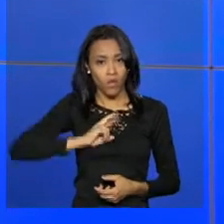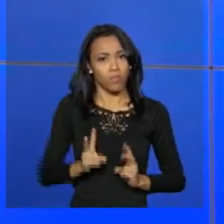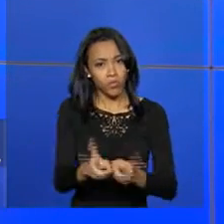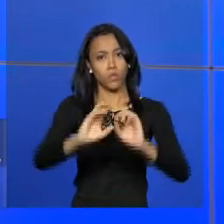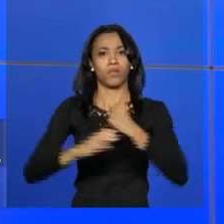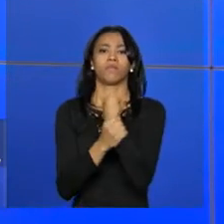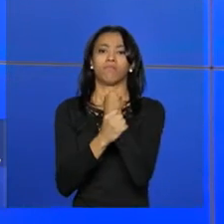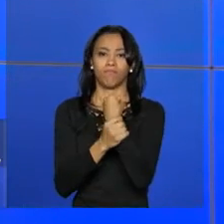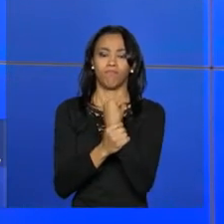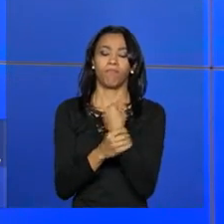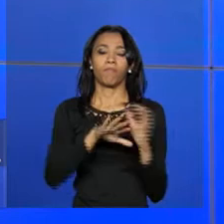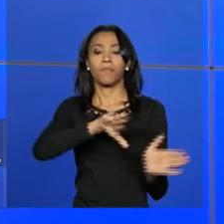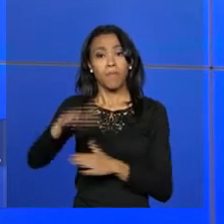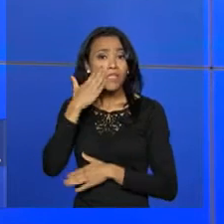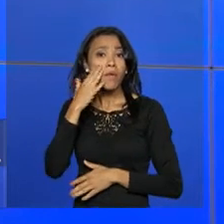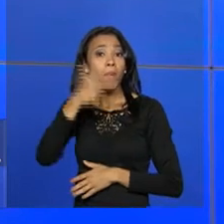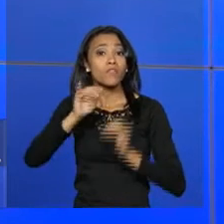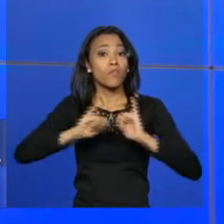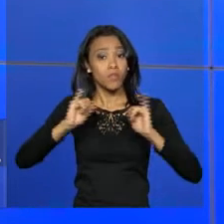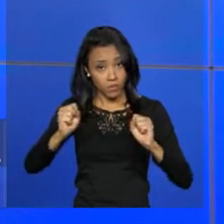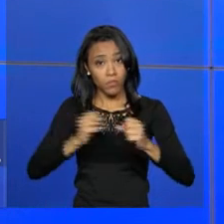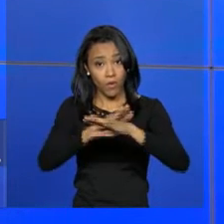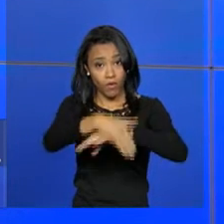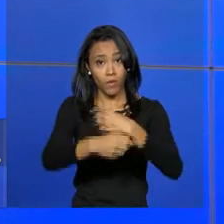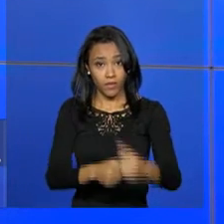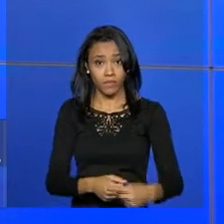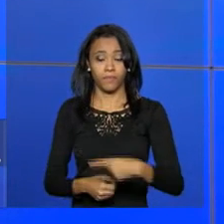para ter acesso às informações da página, é só acessar a página